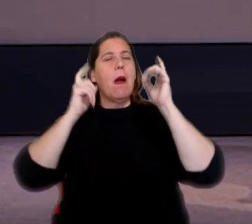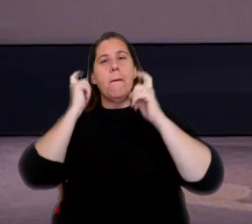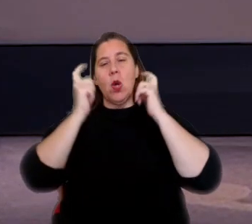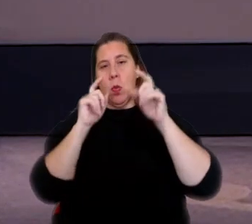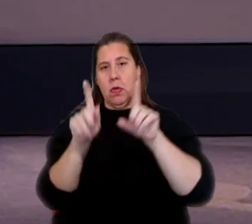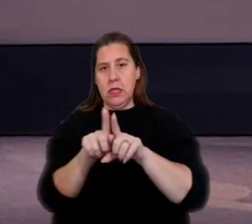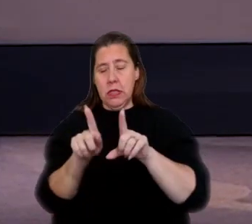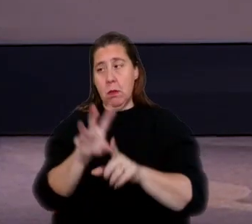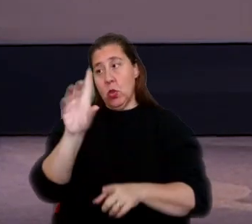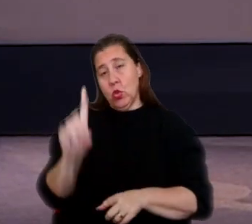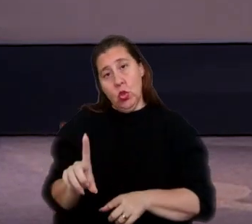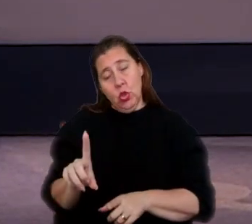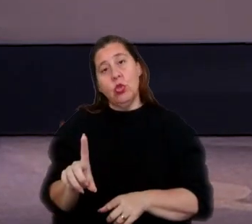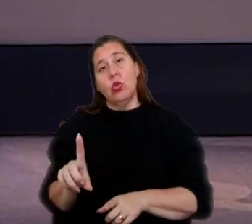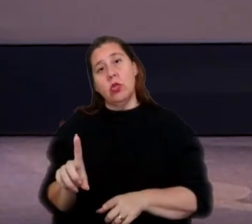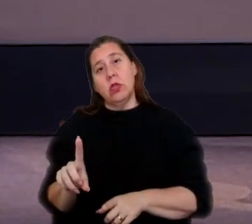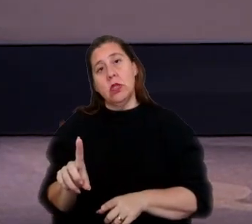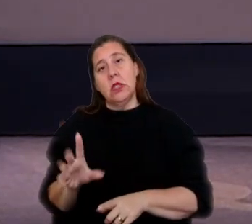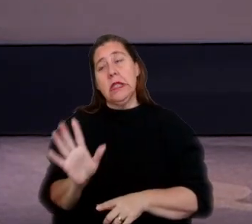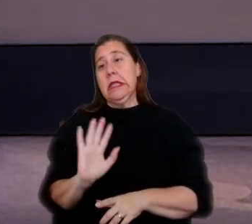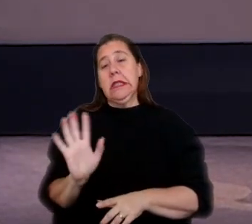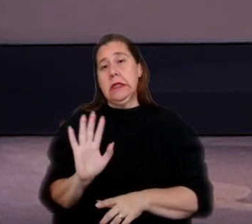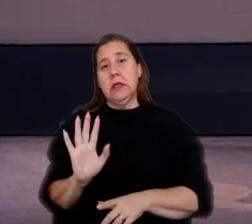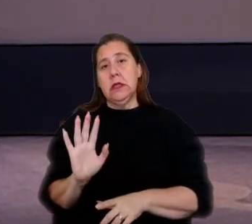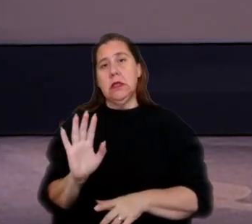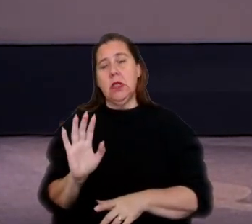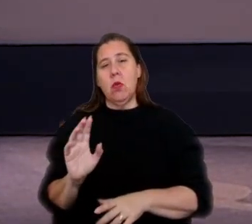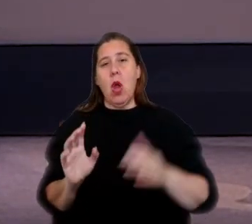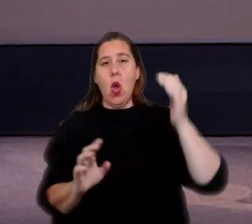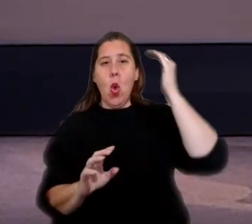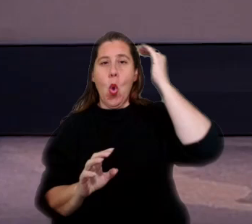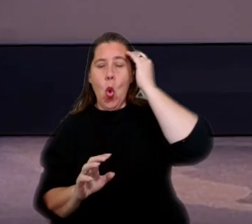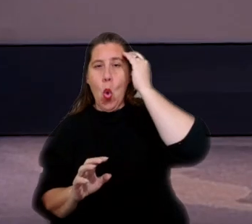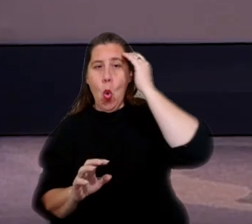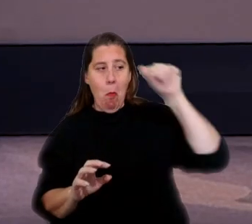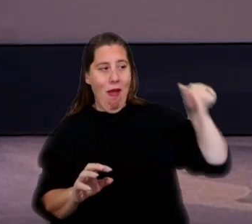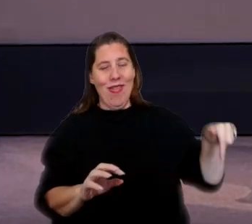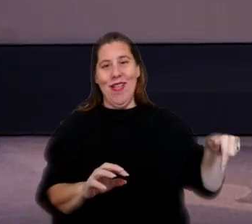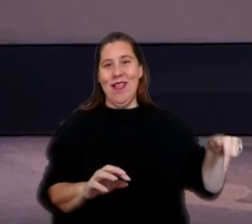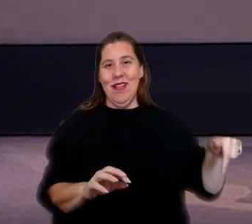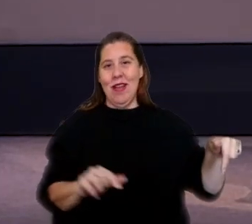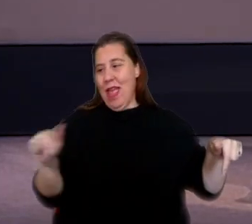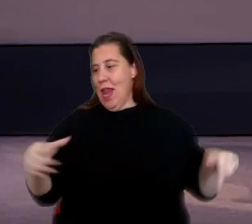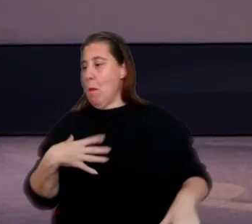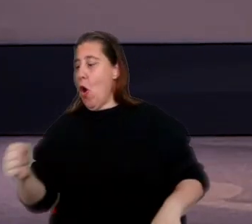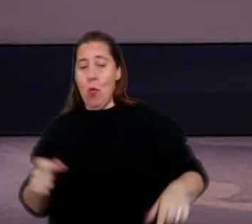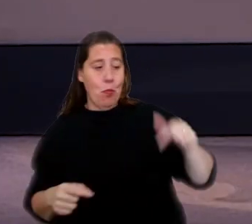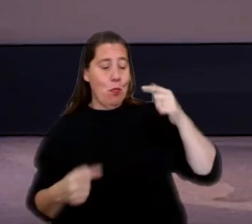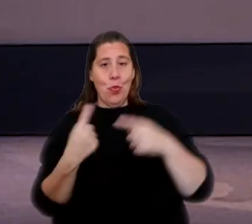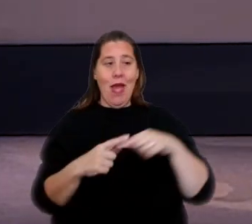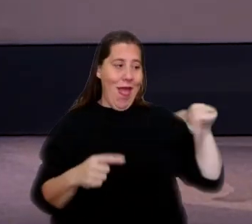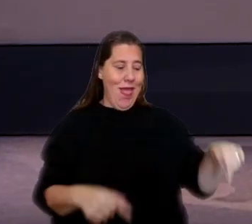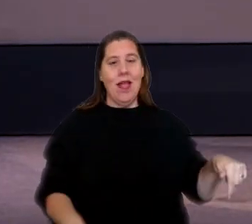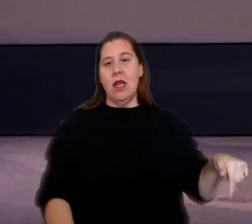tal, eu percebo uma preocupação muito grande do diretor de não vilanizar o Léo, porque eu acho que é muito fácil a gente cair no discurso de que o Remy se